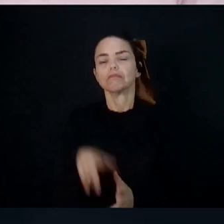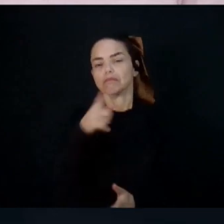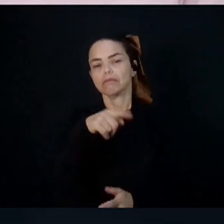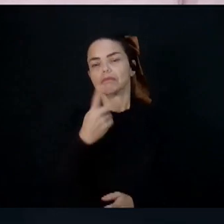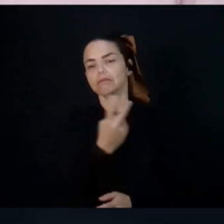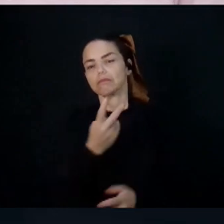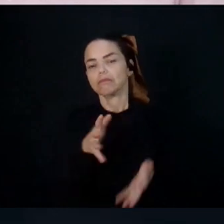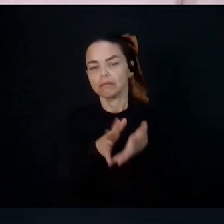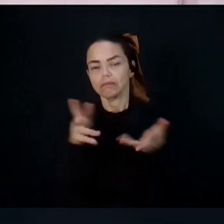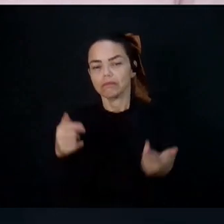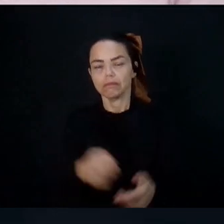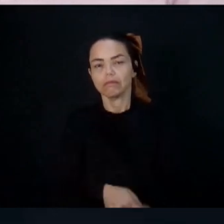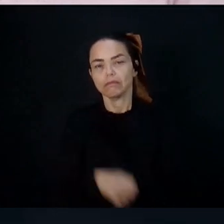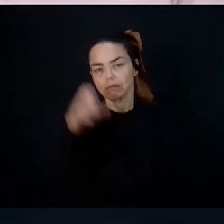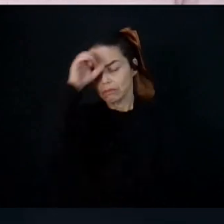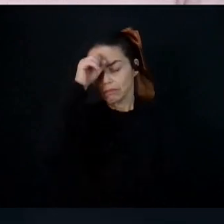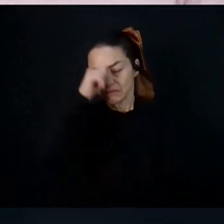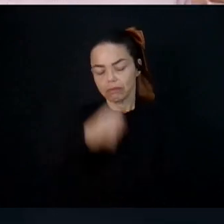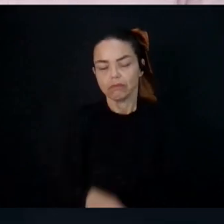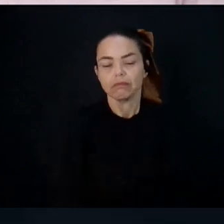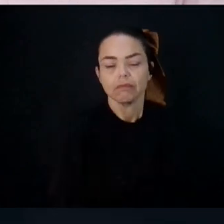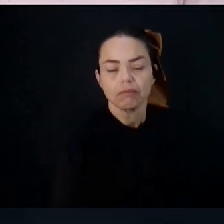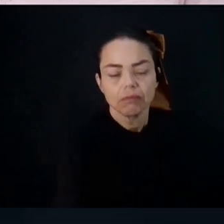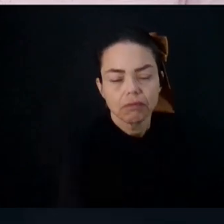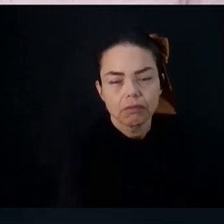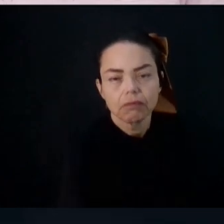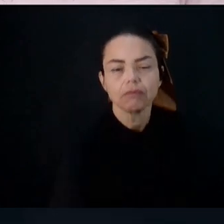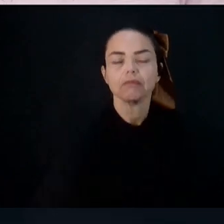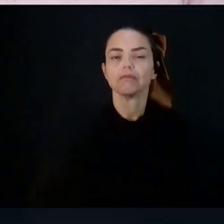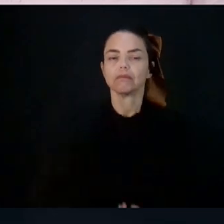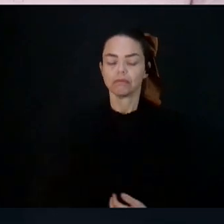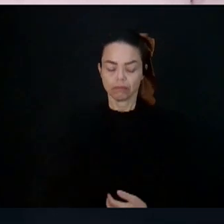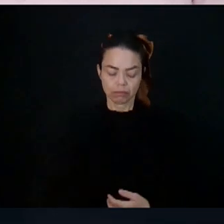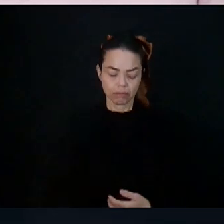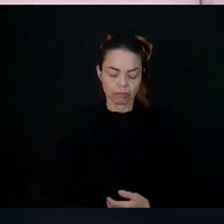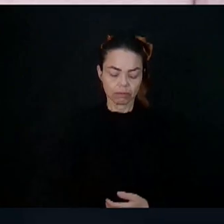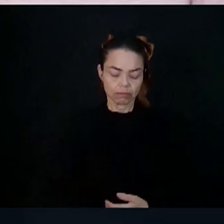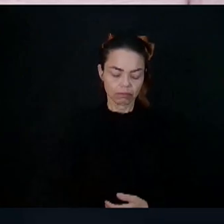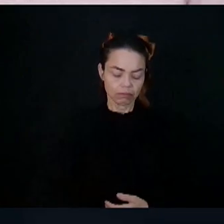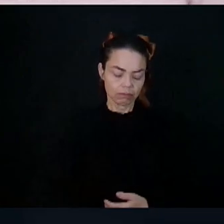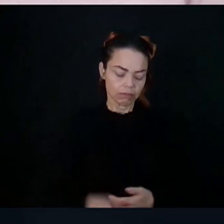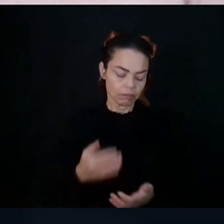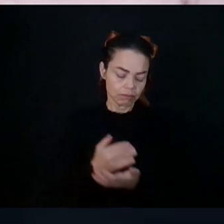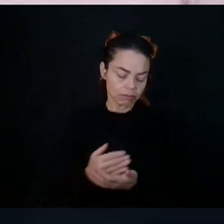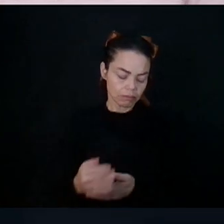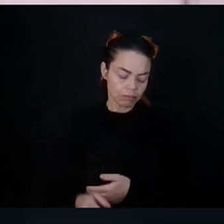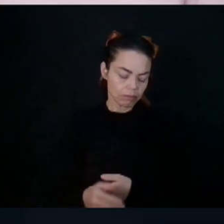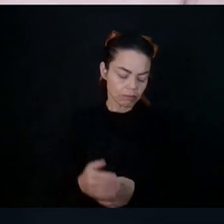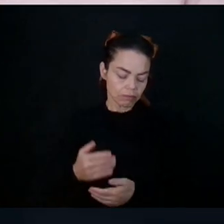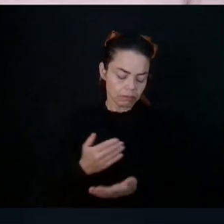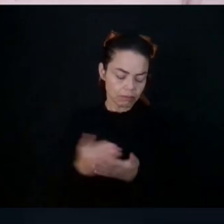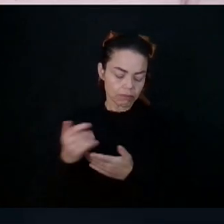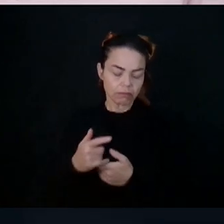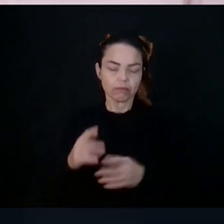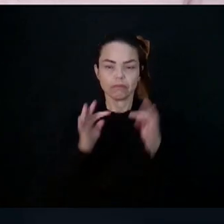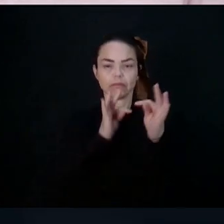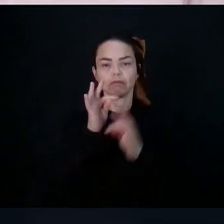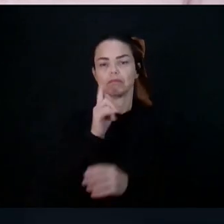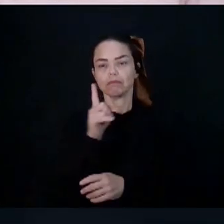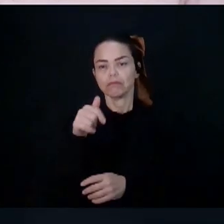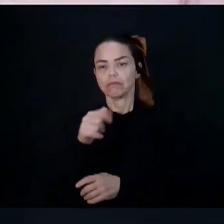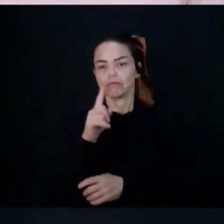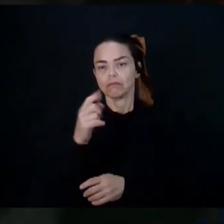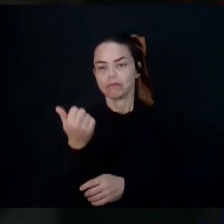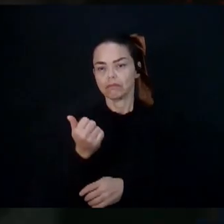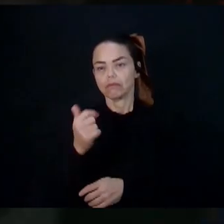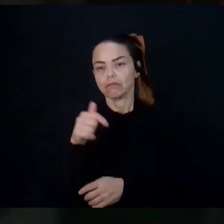eu aprendo demais com vocês, e quando iniciei terapia, há uns 16, 17 anos atrás, eu não imaginava,